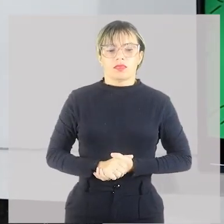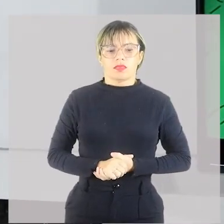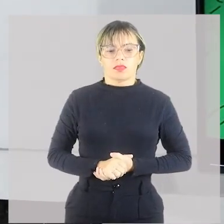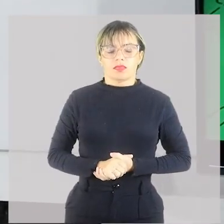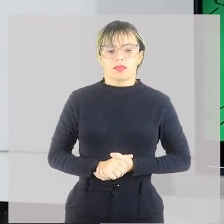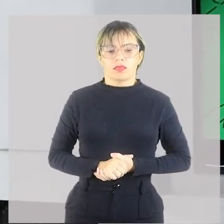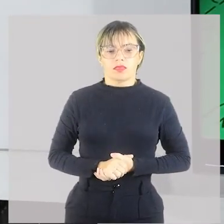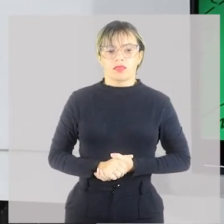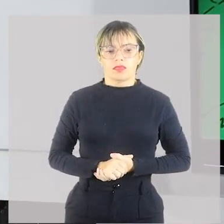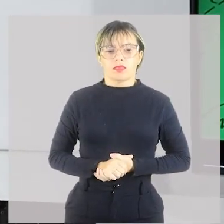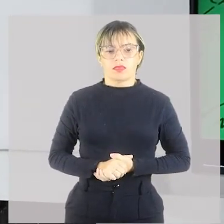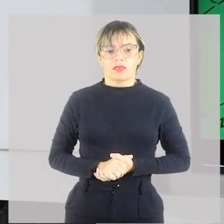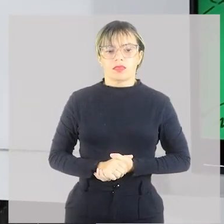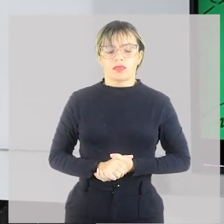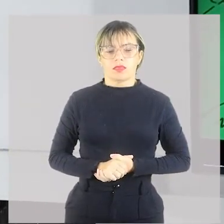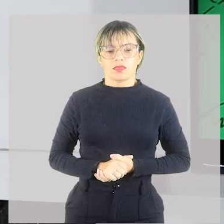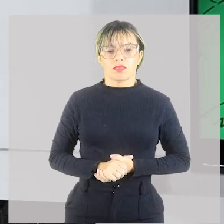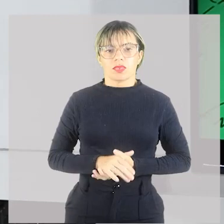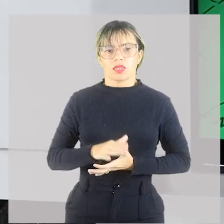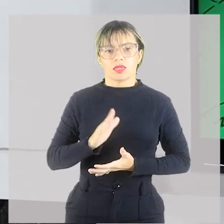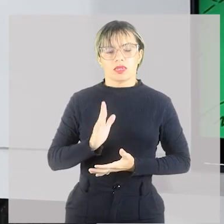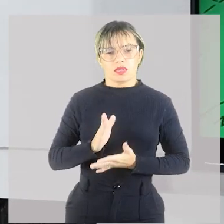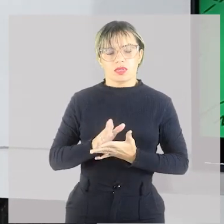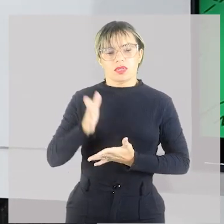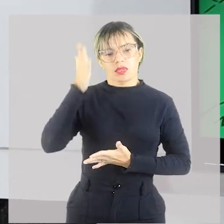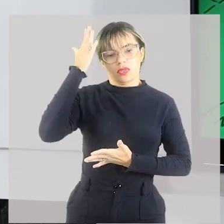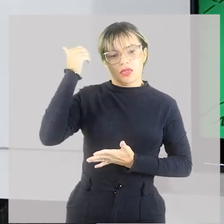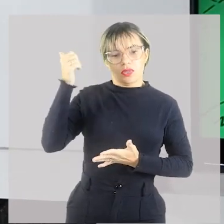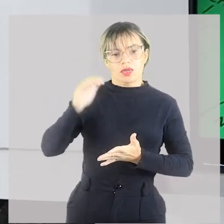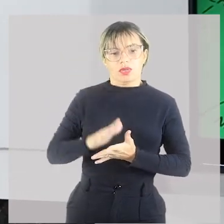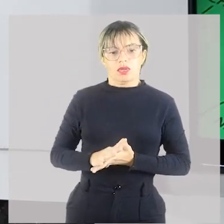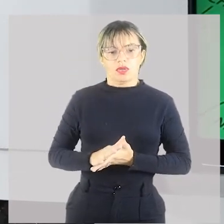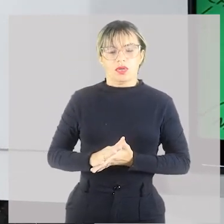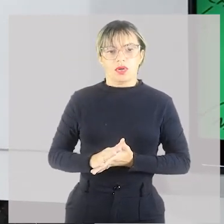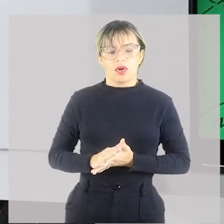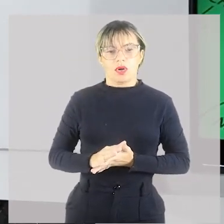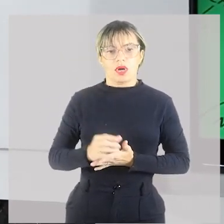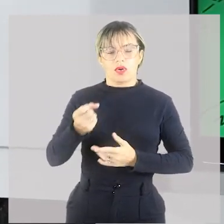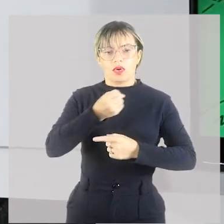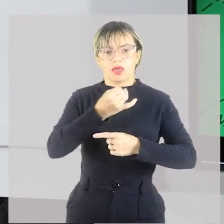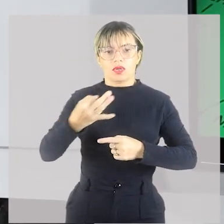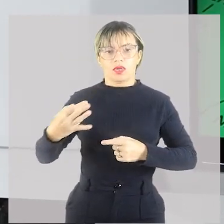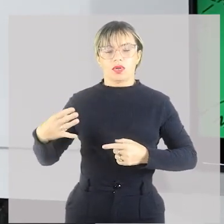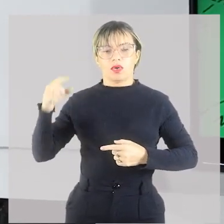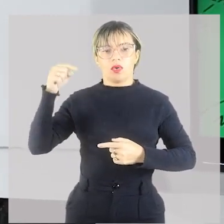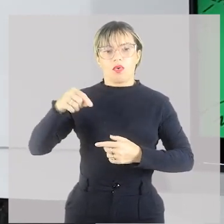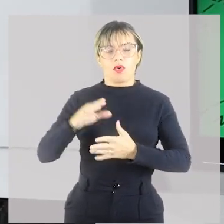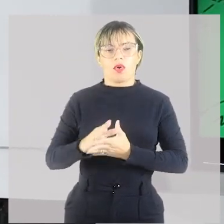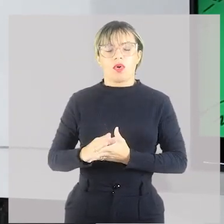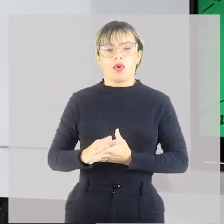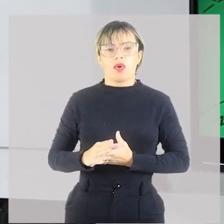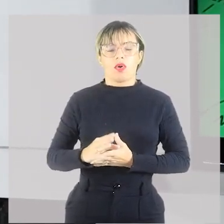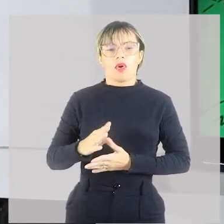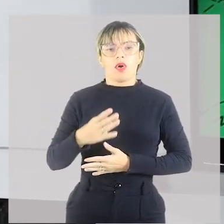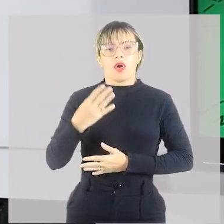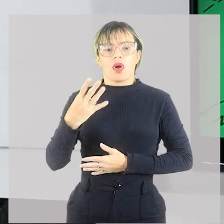E se ele falou trans, então eu já sei que tem para cá, E4, são 4 carbonos. Então vem um para cá e um para cá, para ficar em membro oposto. Ó.